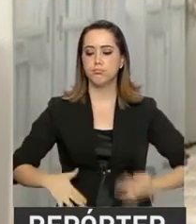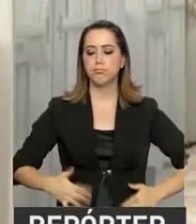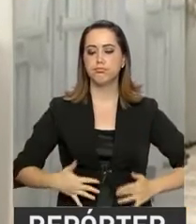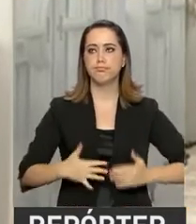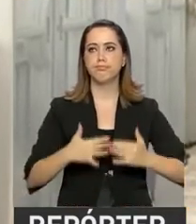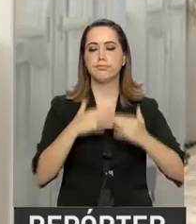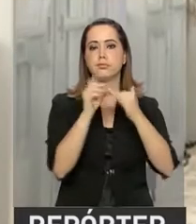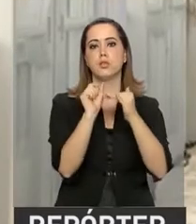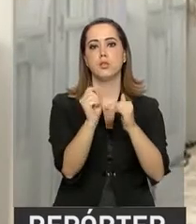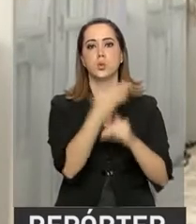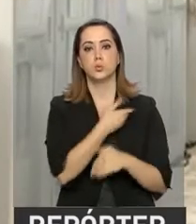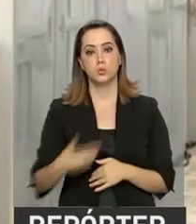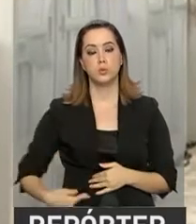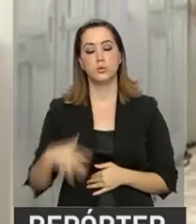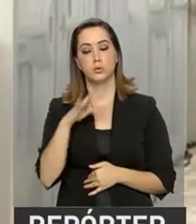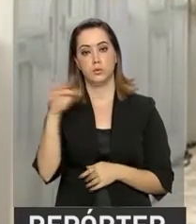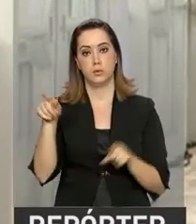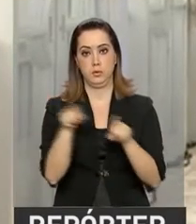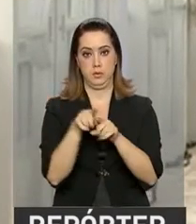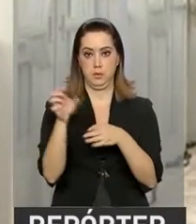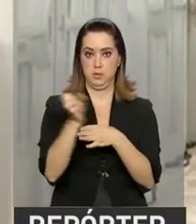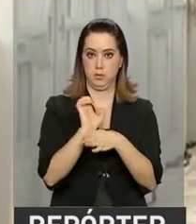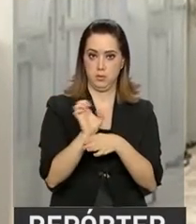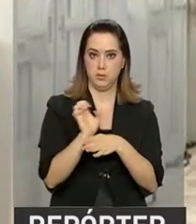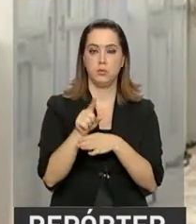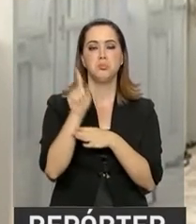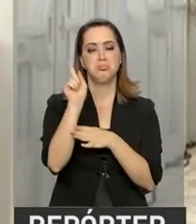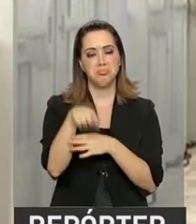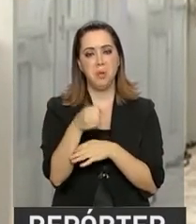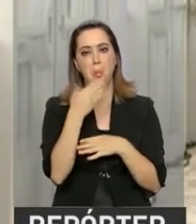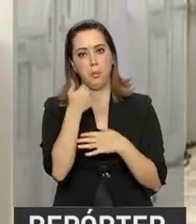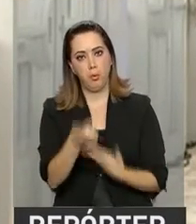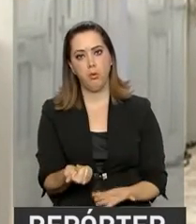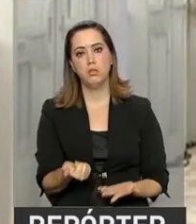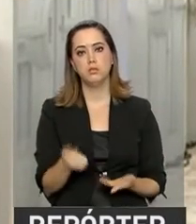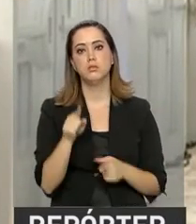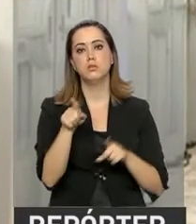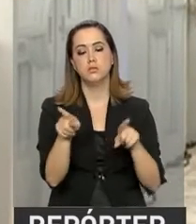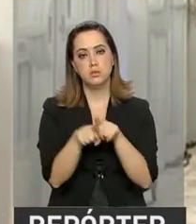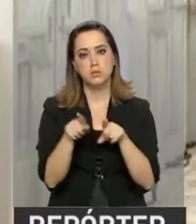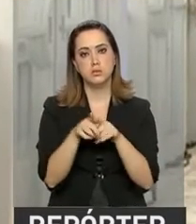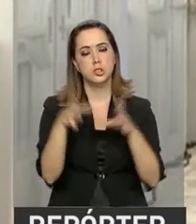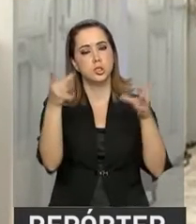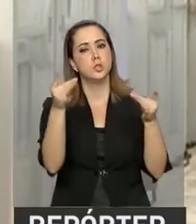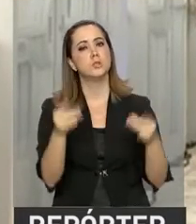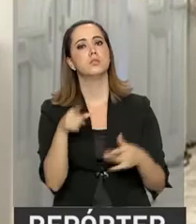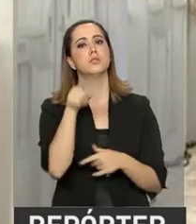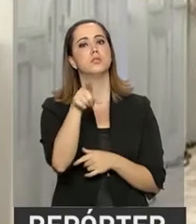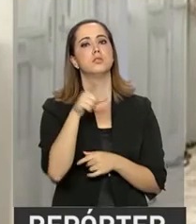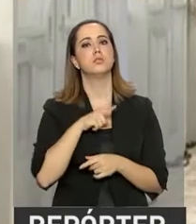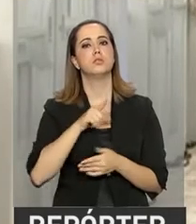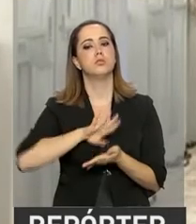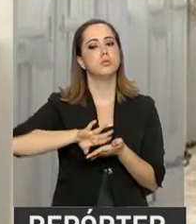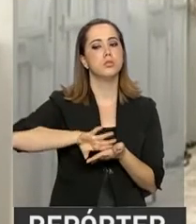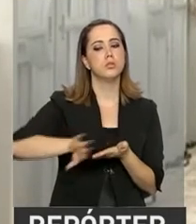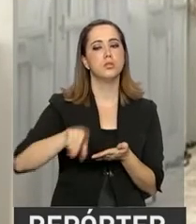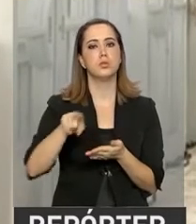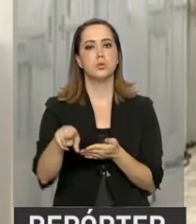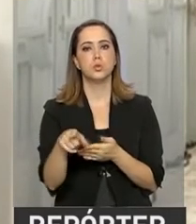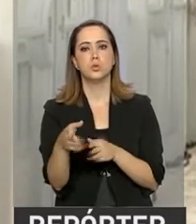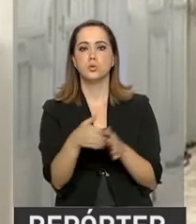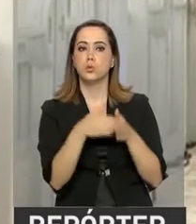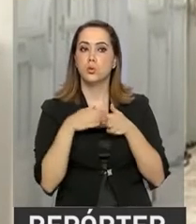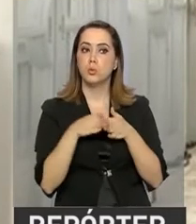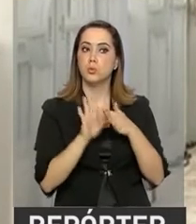governo federal quanto dos estados estão satisfatórias destacou que apesar da retirada do texto da contrapartida